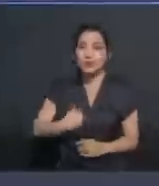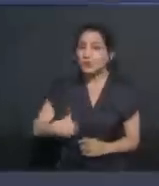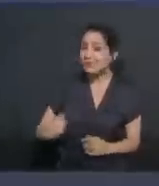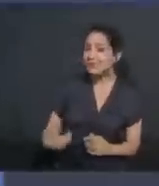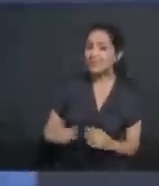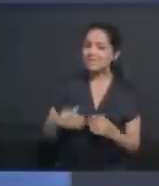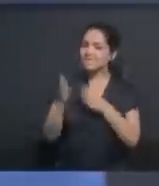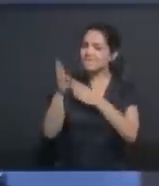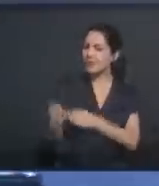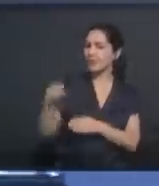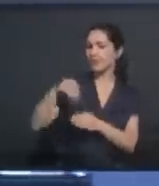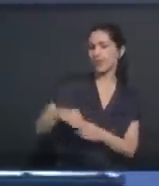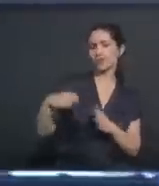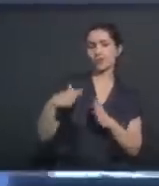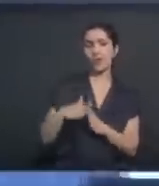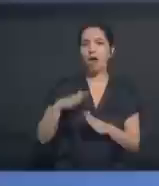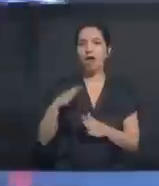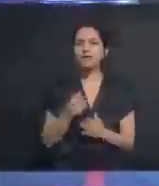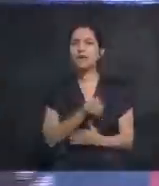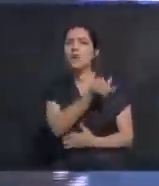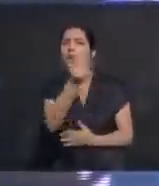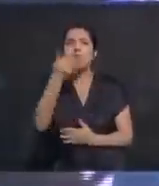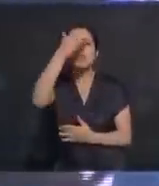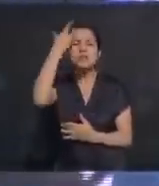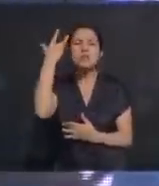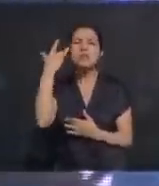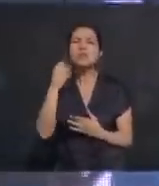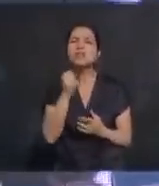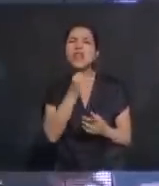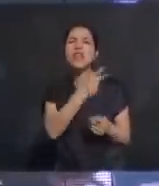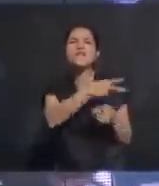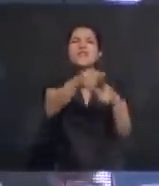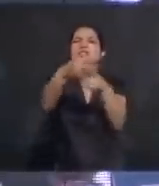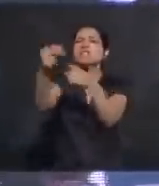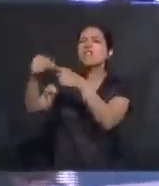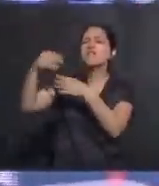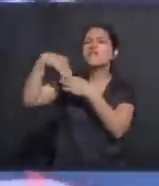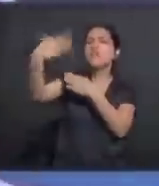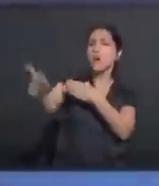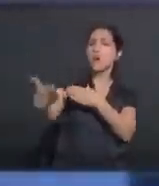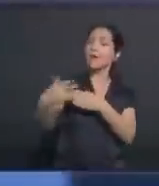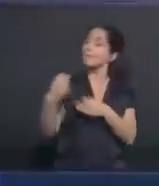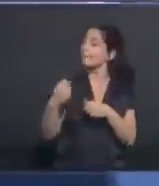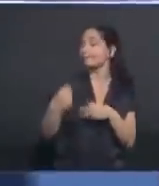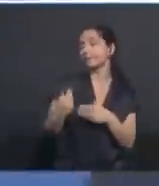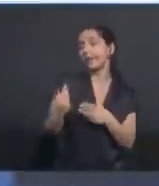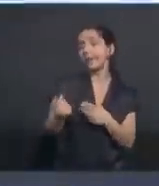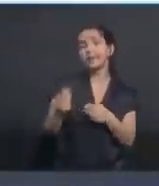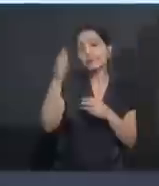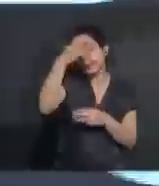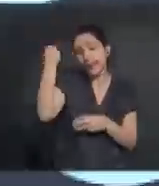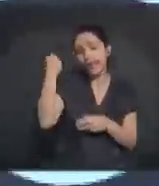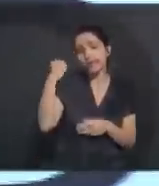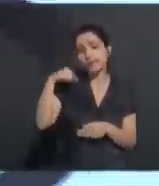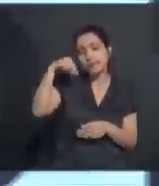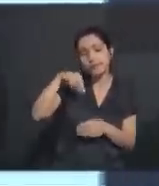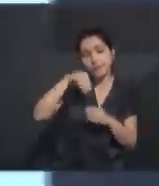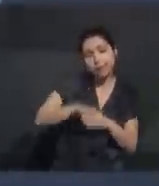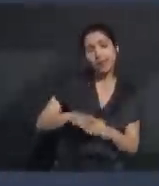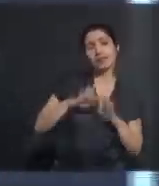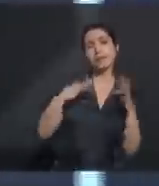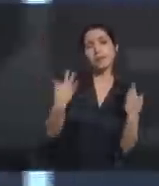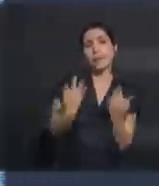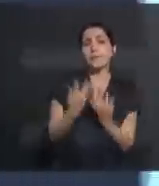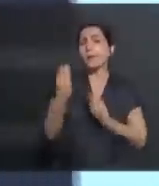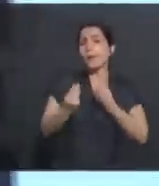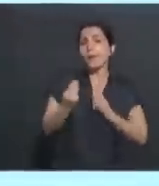Muita gente está querendo conquistar fora de casa, sem primeiro vencer dentro de casa. Se você tomar pau em casa, como que você quer vencer